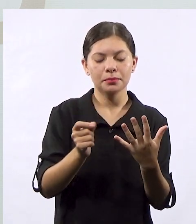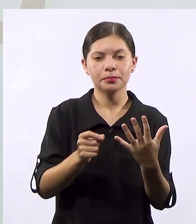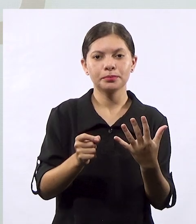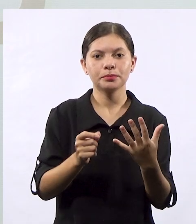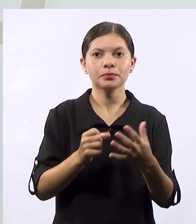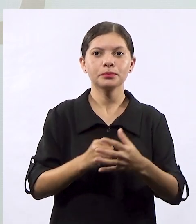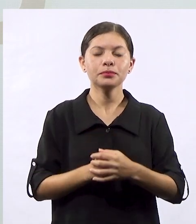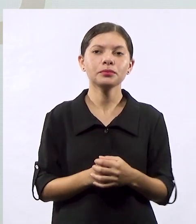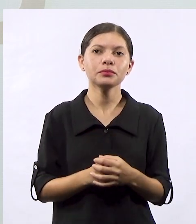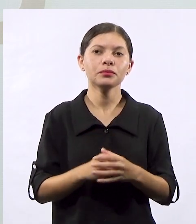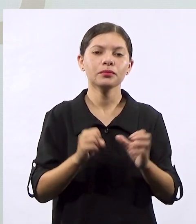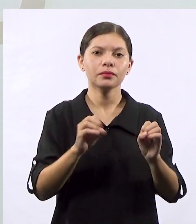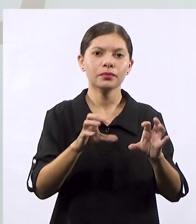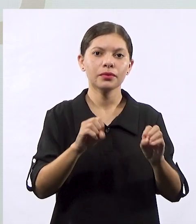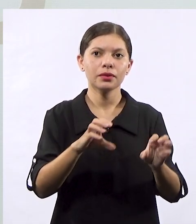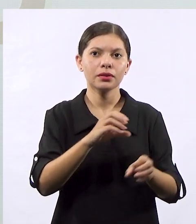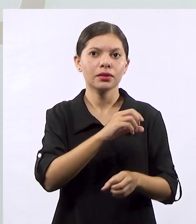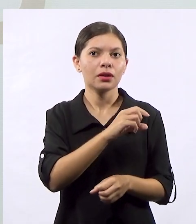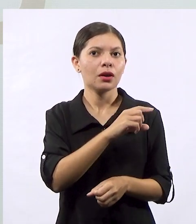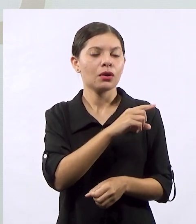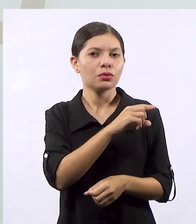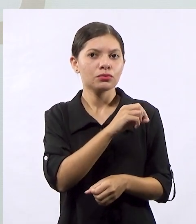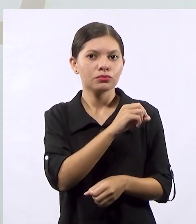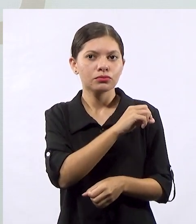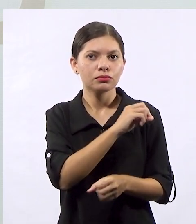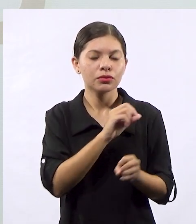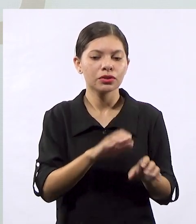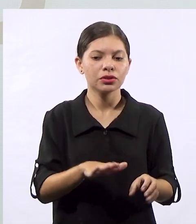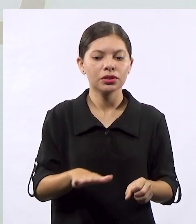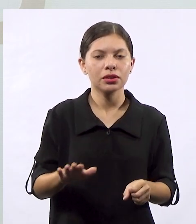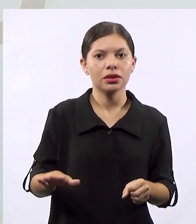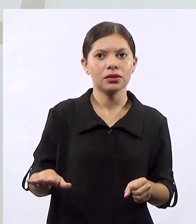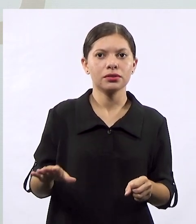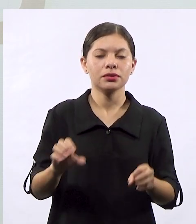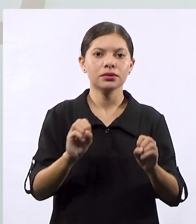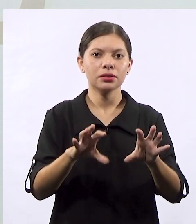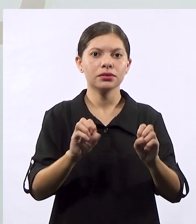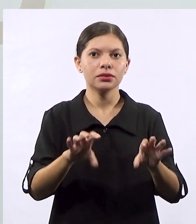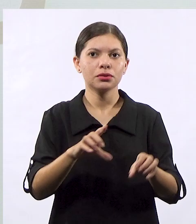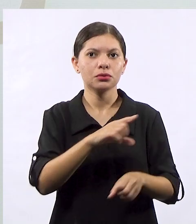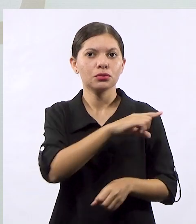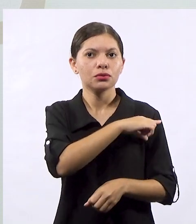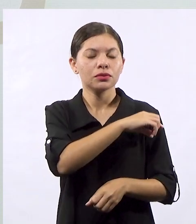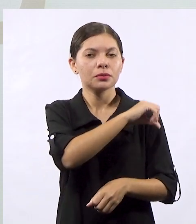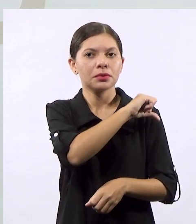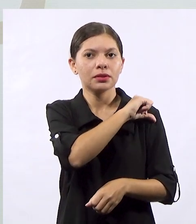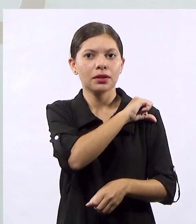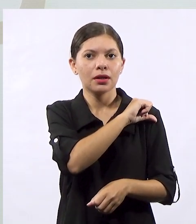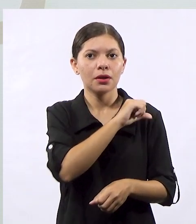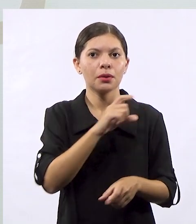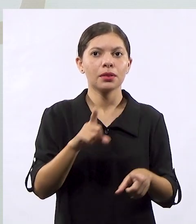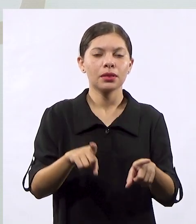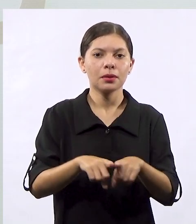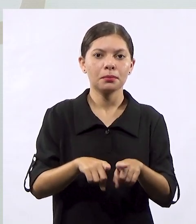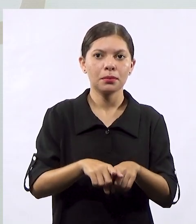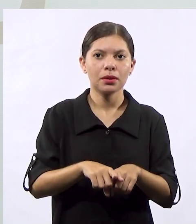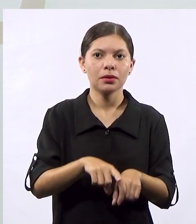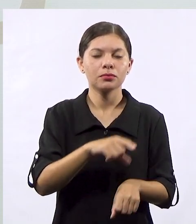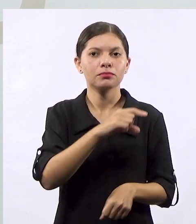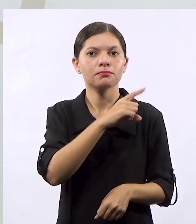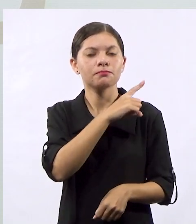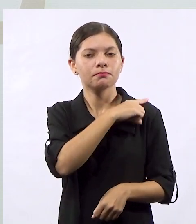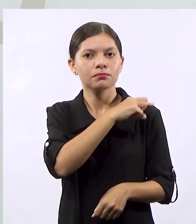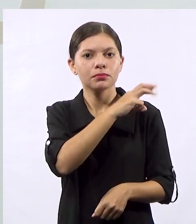educação infantil, o ensino fundamental, que se divide em 2, ensino fundamental 1 e ensino fundamental 2, e